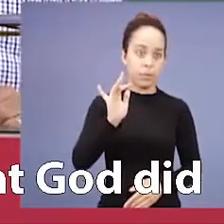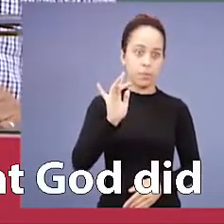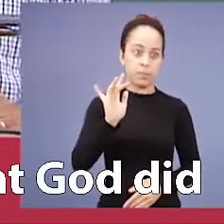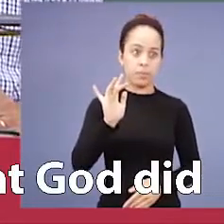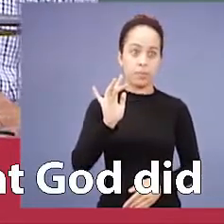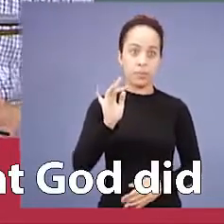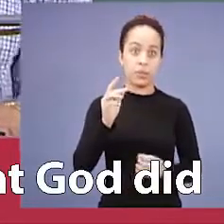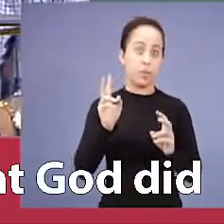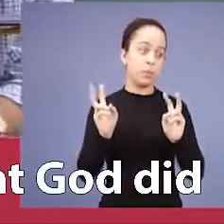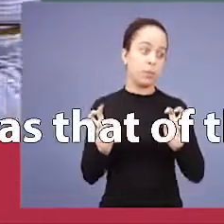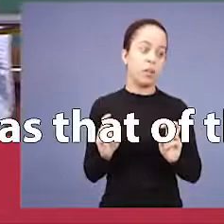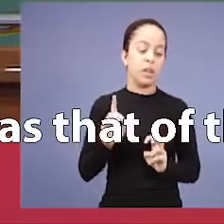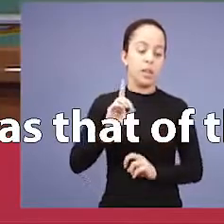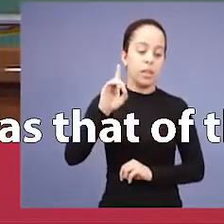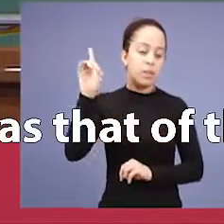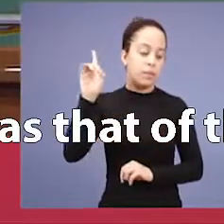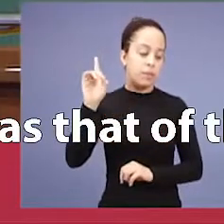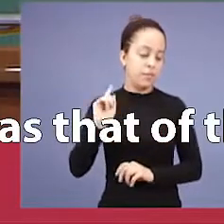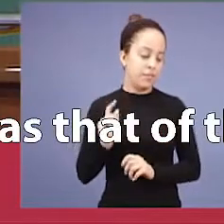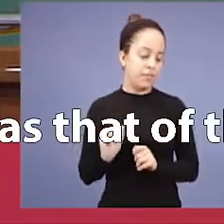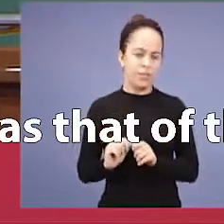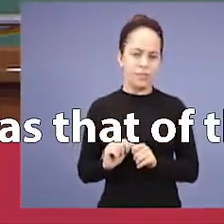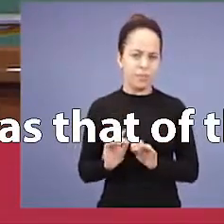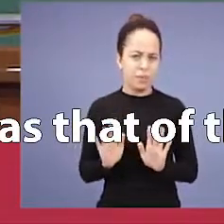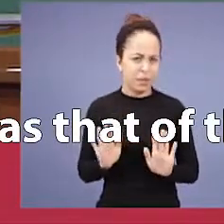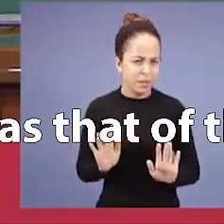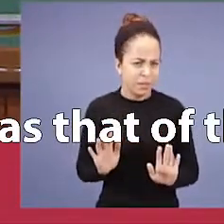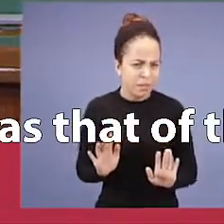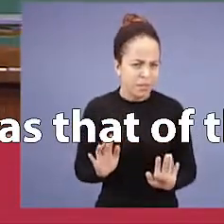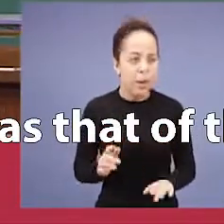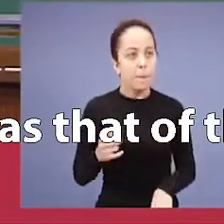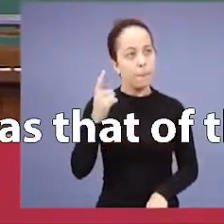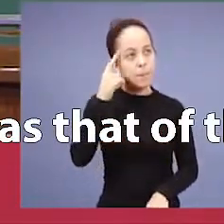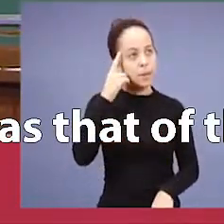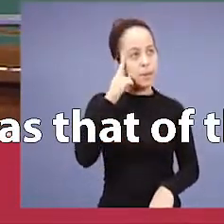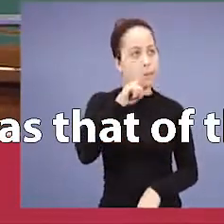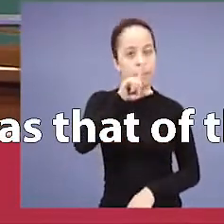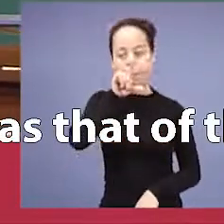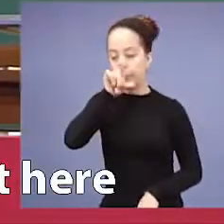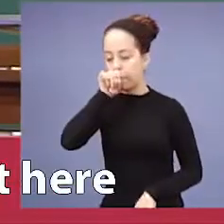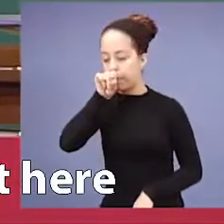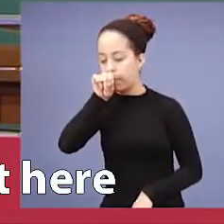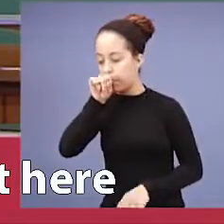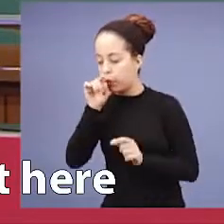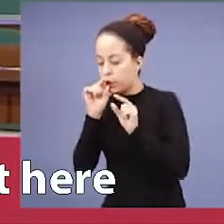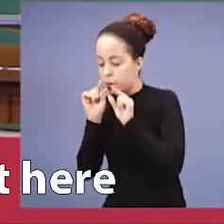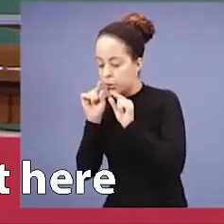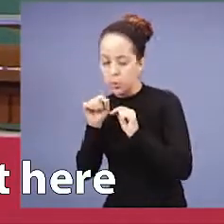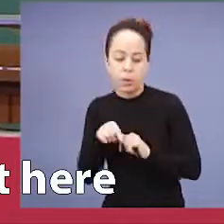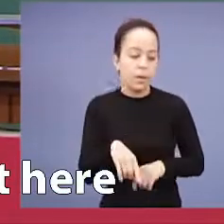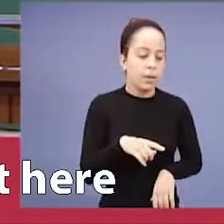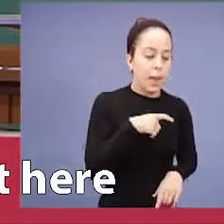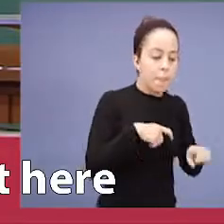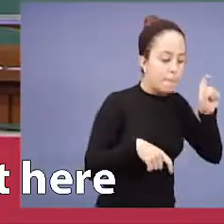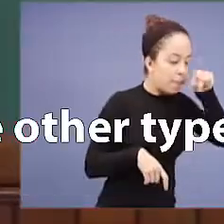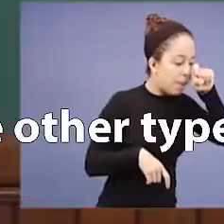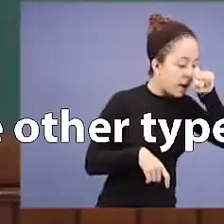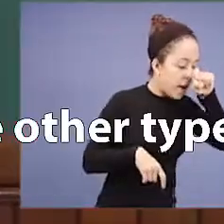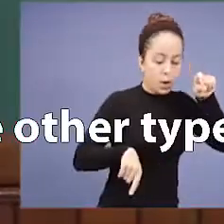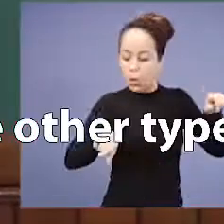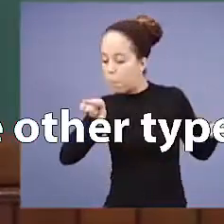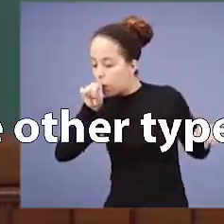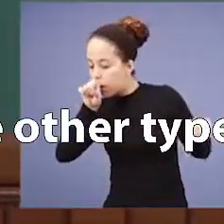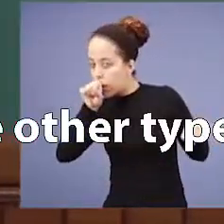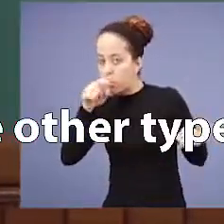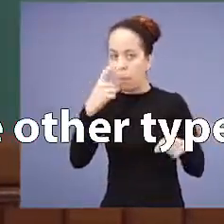sabia que deus não fez aí ele enquanto não o bingo do periquito não é igual ao do papagaio ou propagar mudou por causa disso aqui